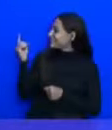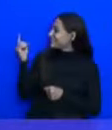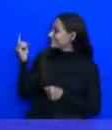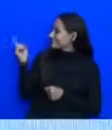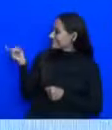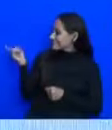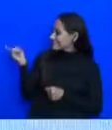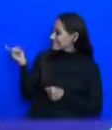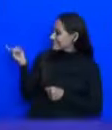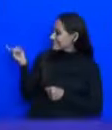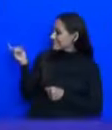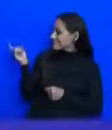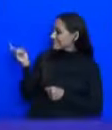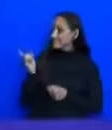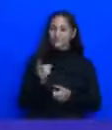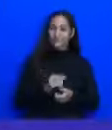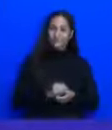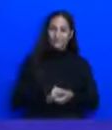Valendo!